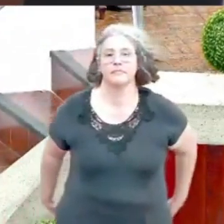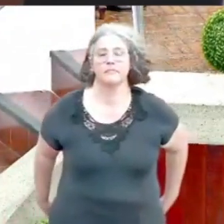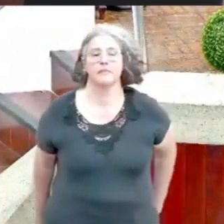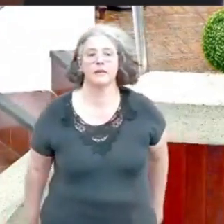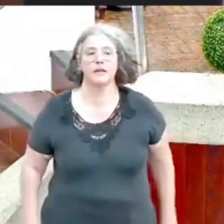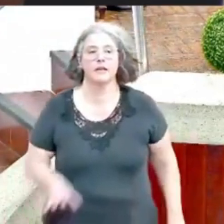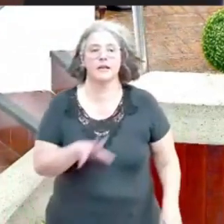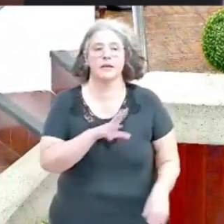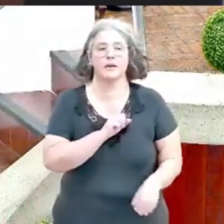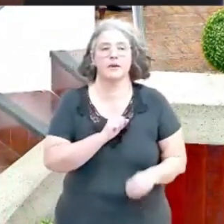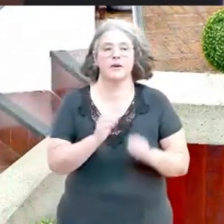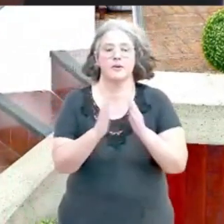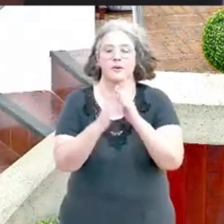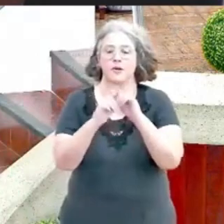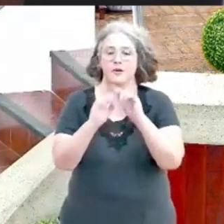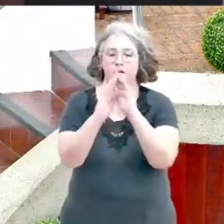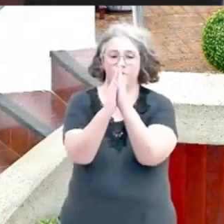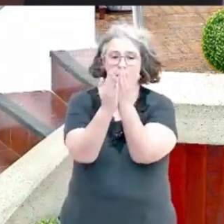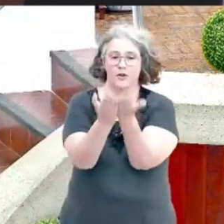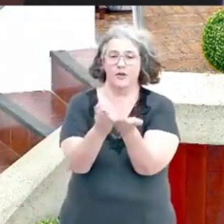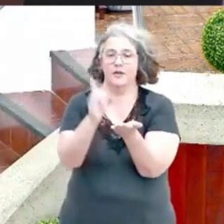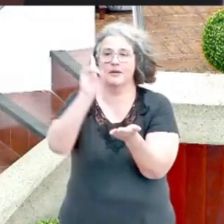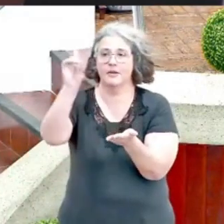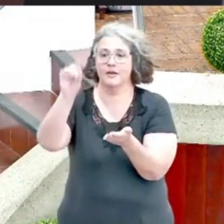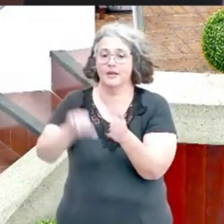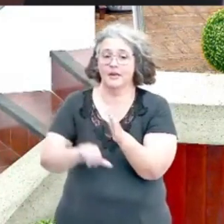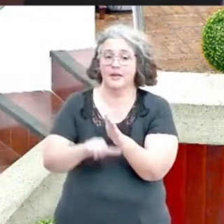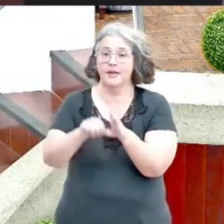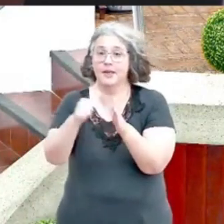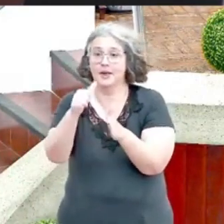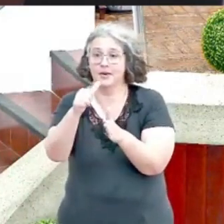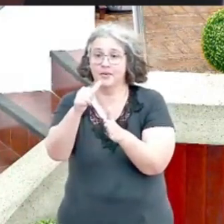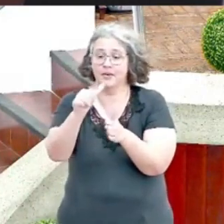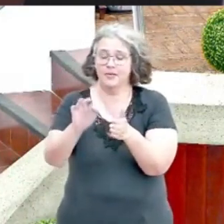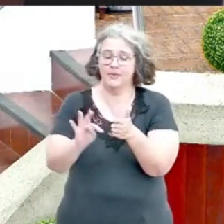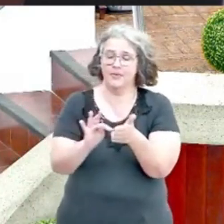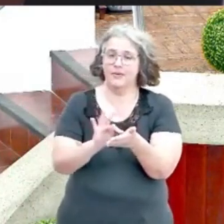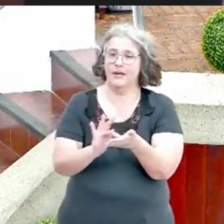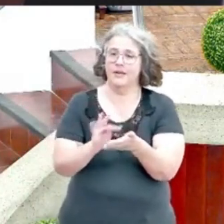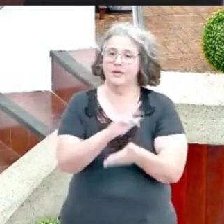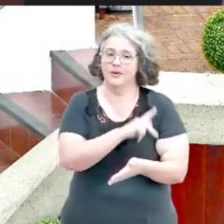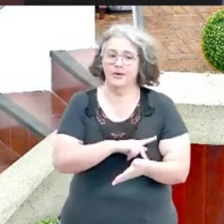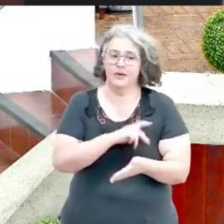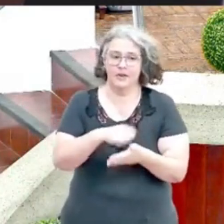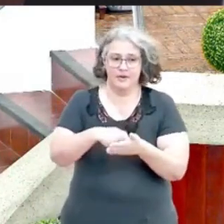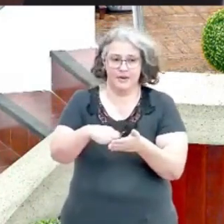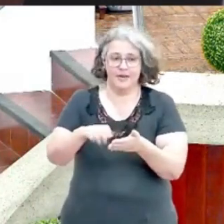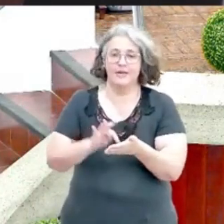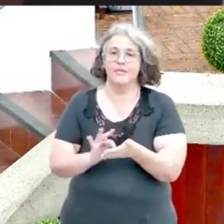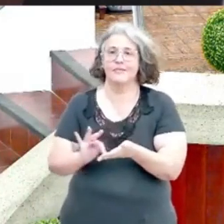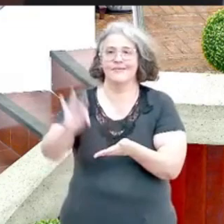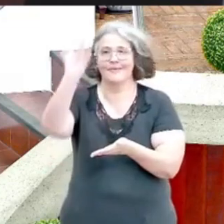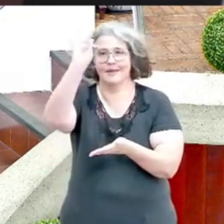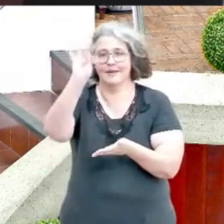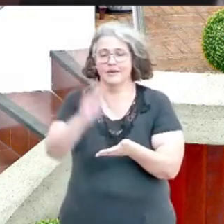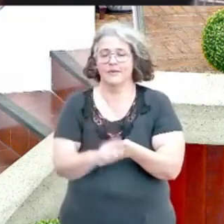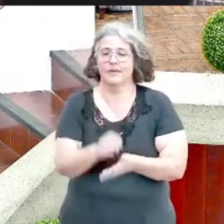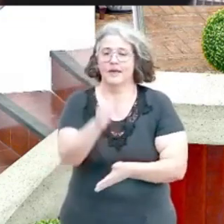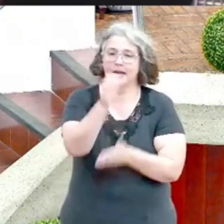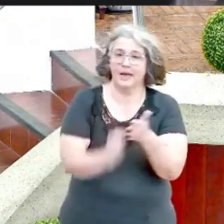Amada igreja, abramos a palavra do nosso Deus na primeira epístola de Paulo aos Tessalonicenses, capítulo 2.